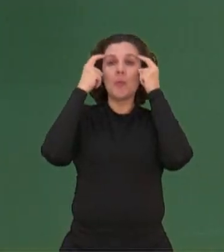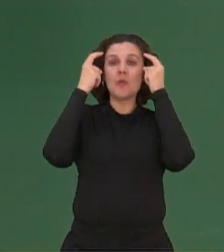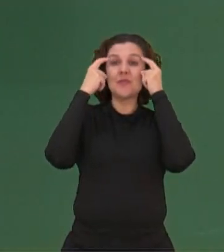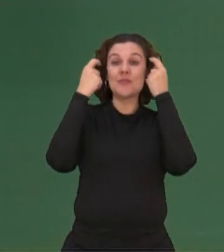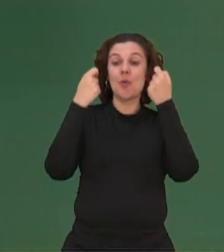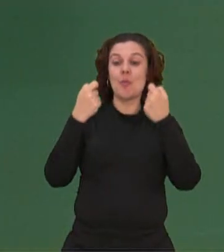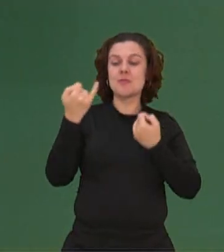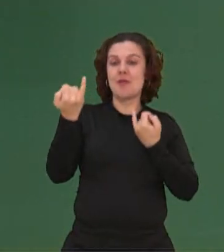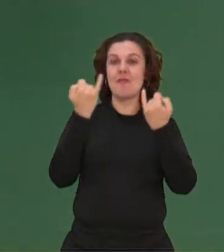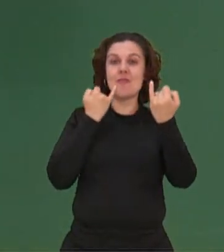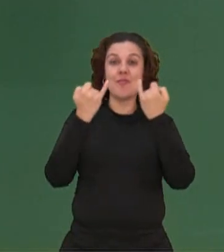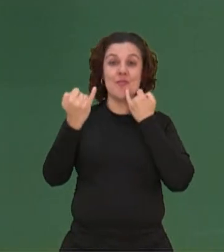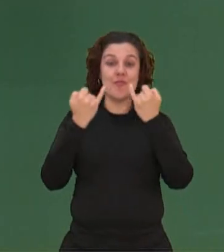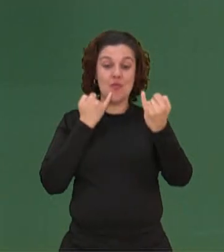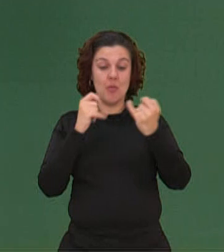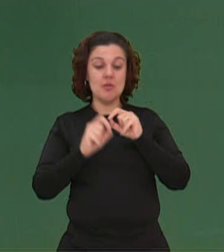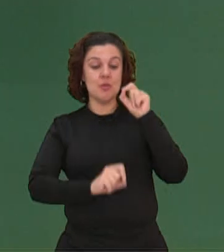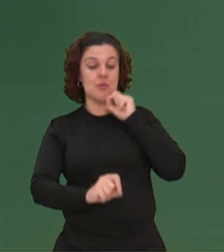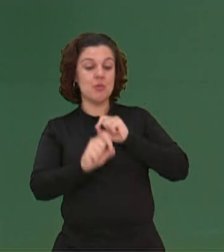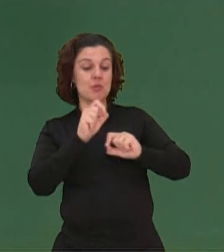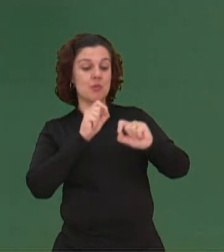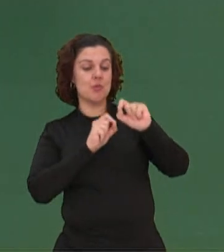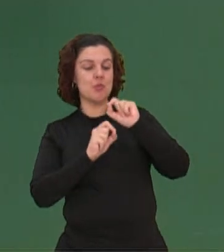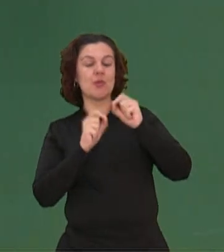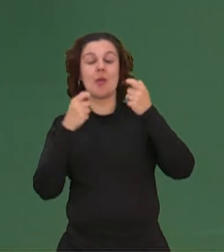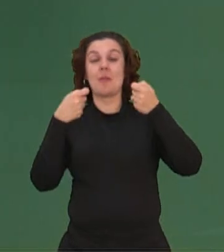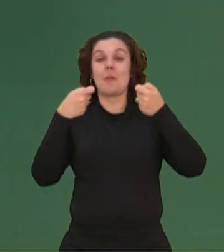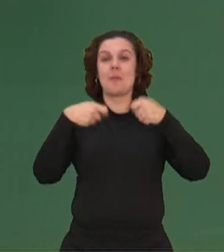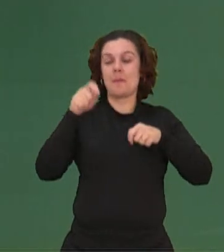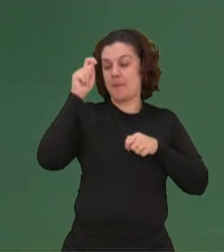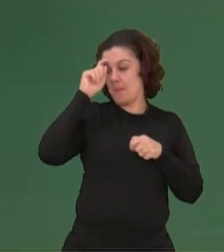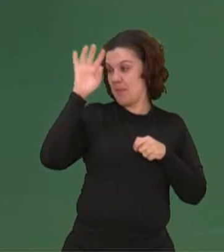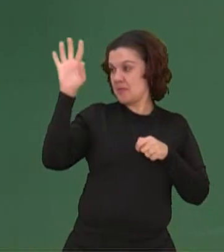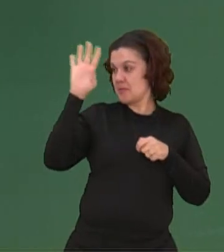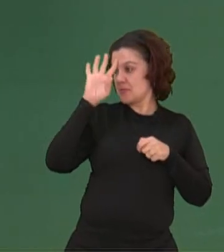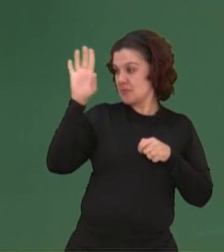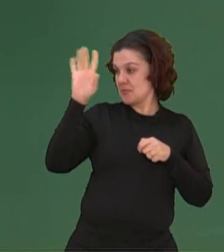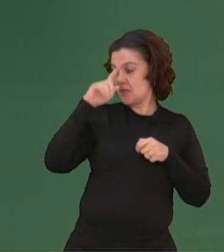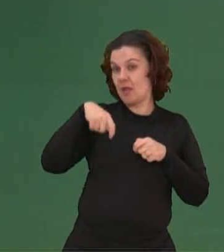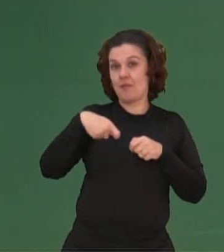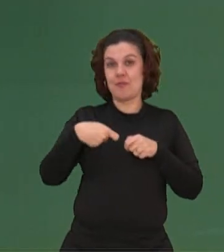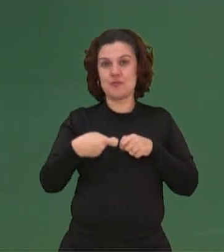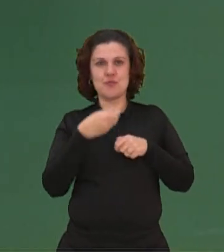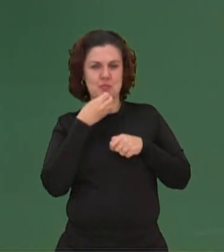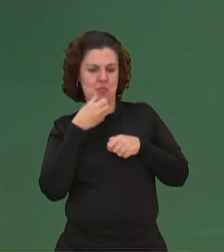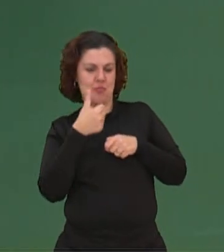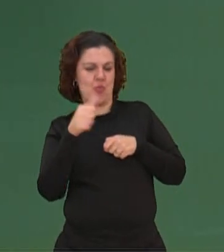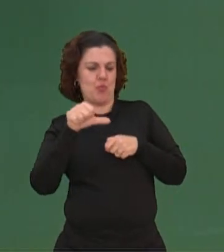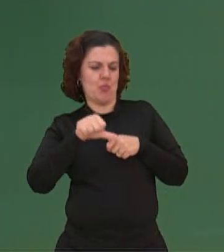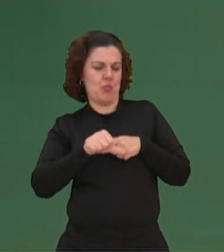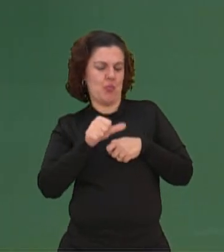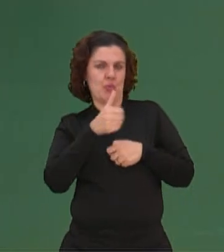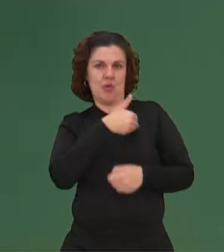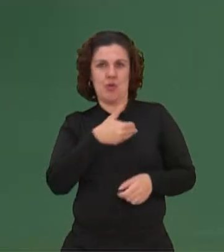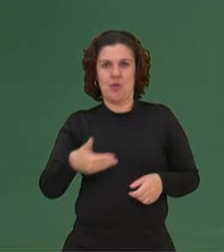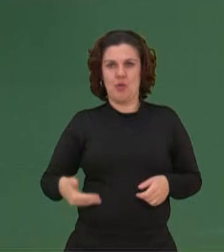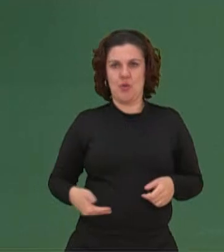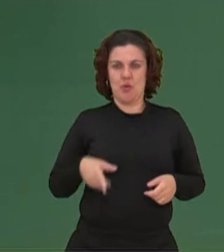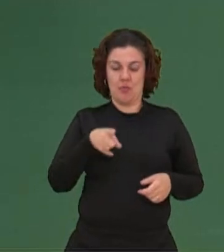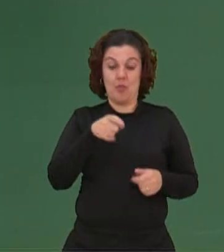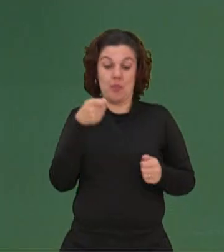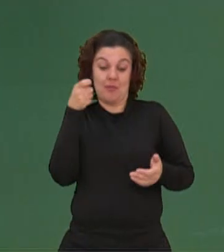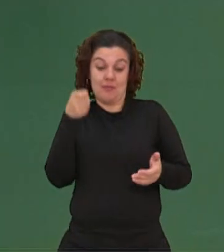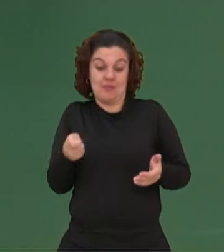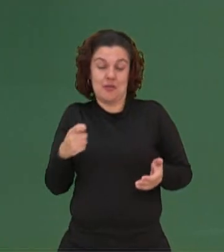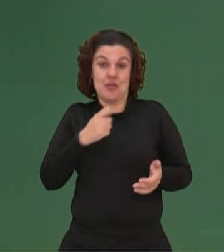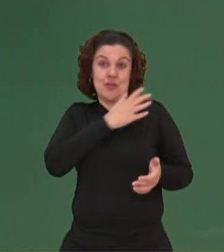de informações e o que a população pensava sobre o governo. Então, neste governo de ditadura de